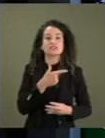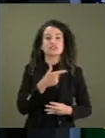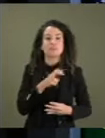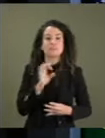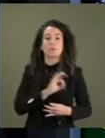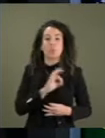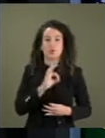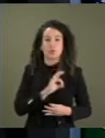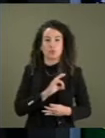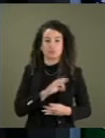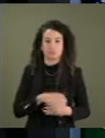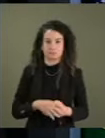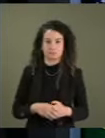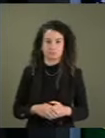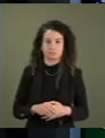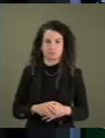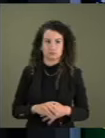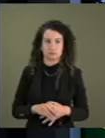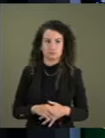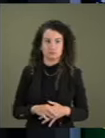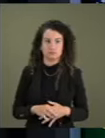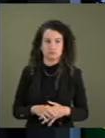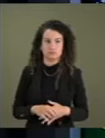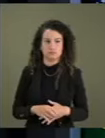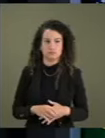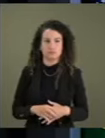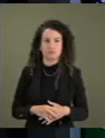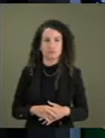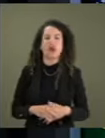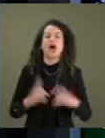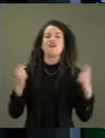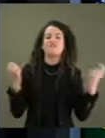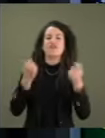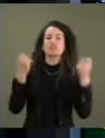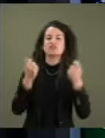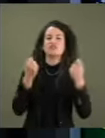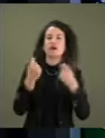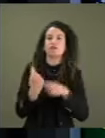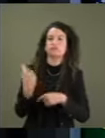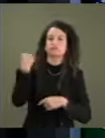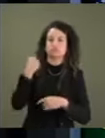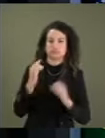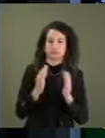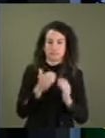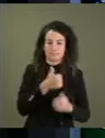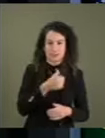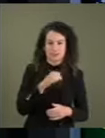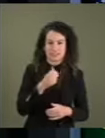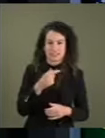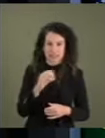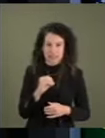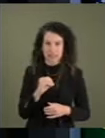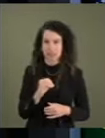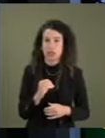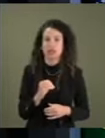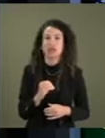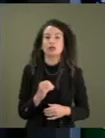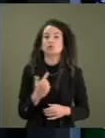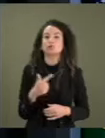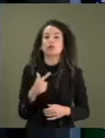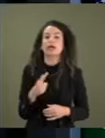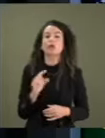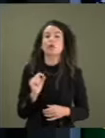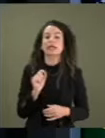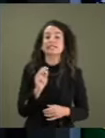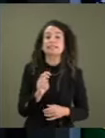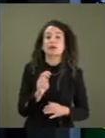aquele Woodstock, por exemplo, aquele festival, não chegava a 5%. Olha como a maconha